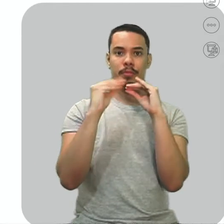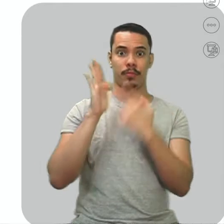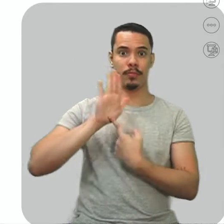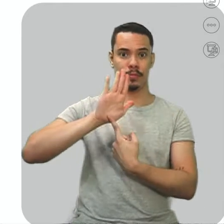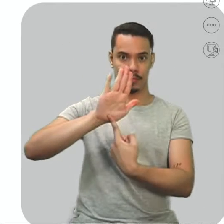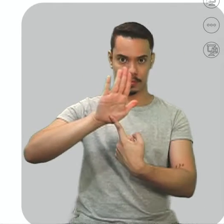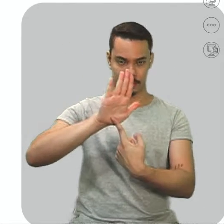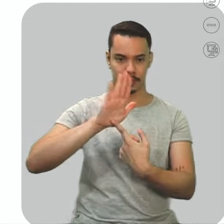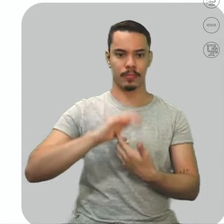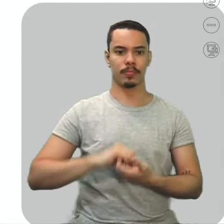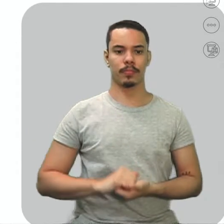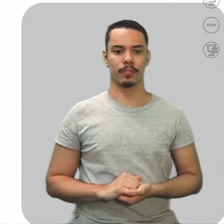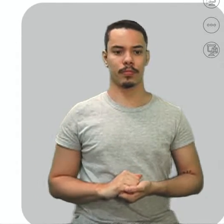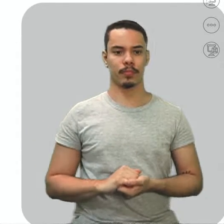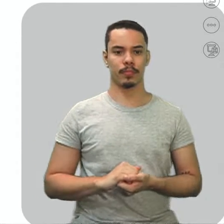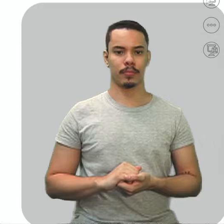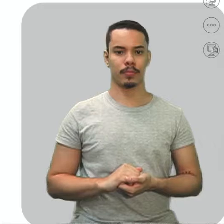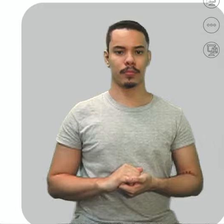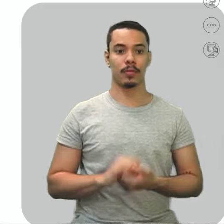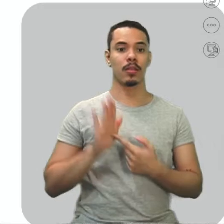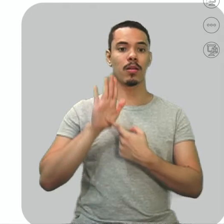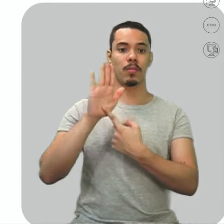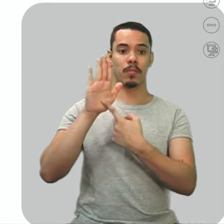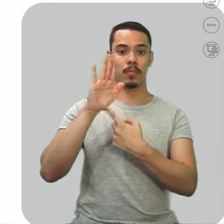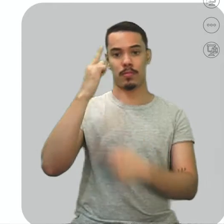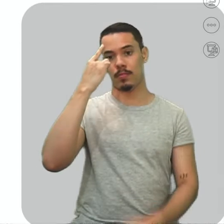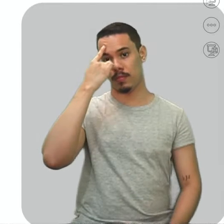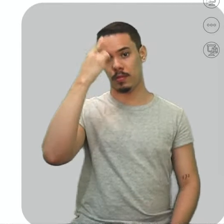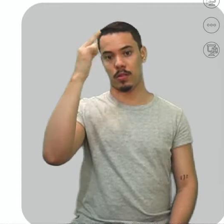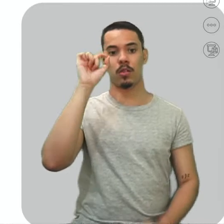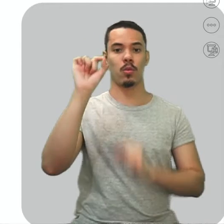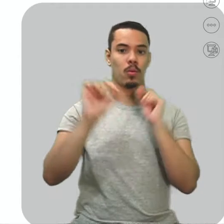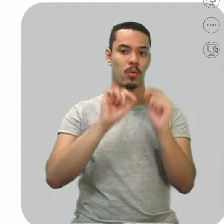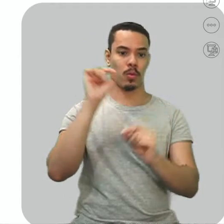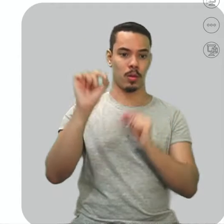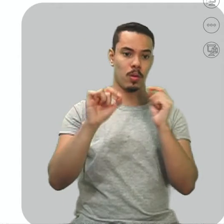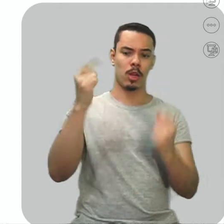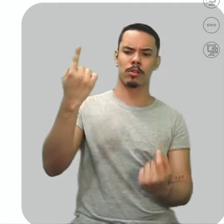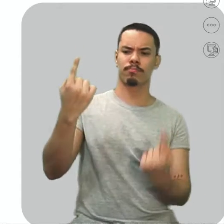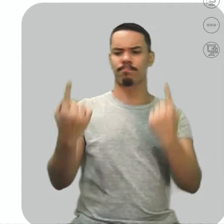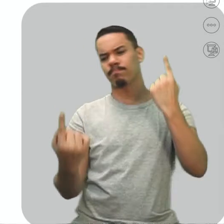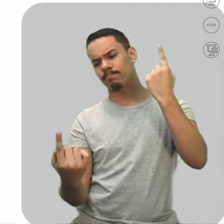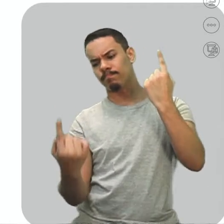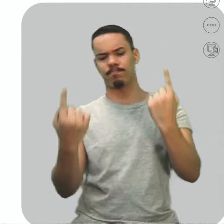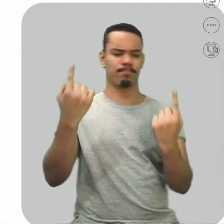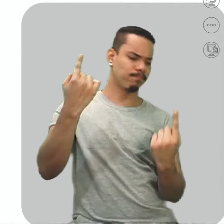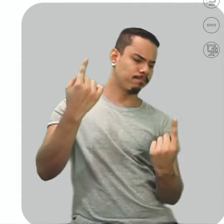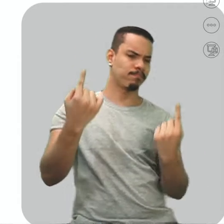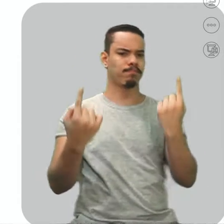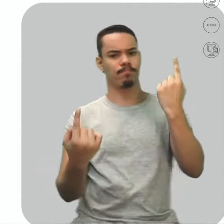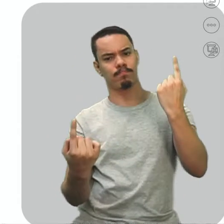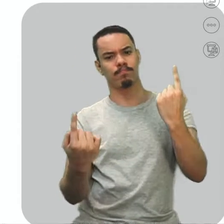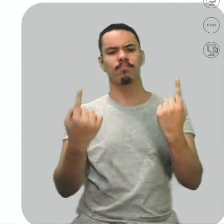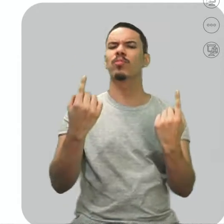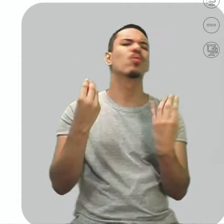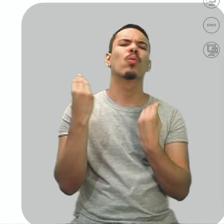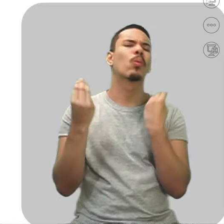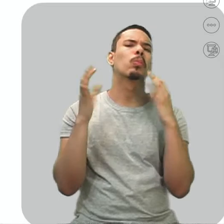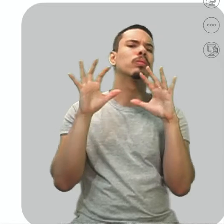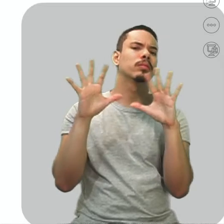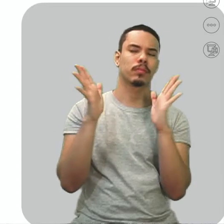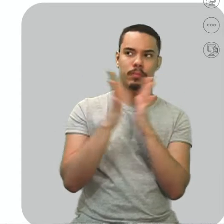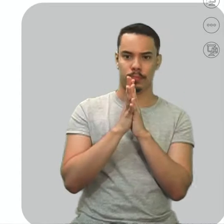aparecer e estabelece ideia de alternância como assim Amandinha